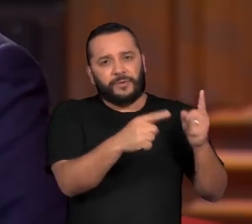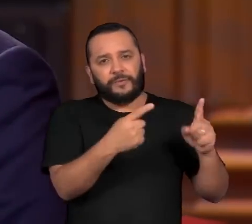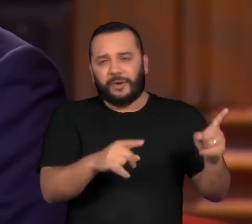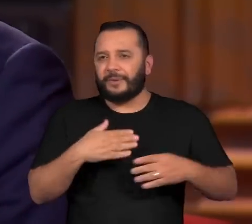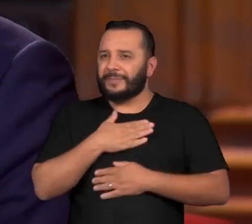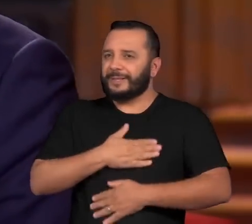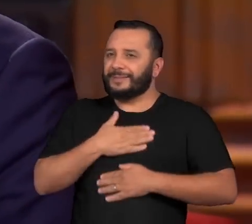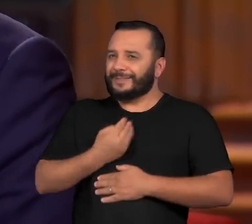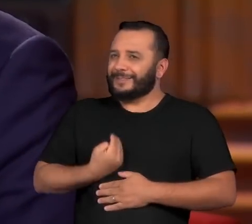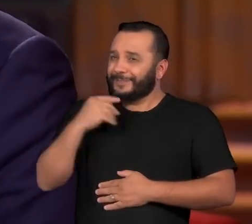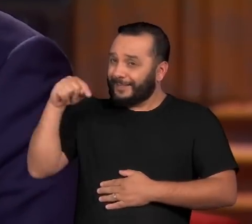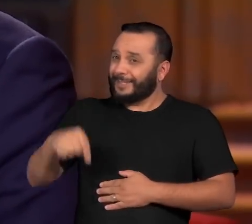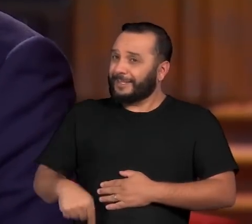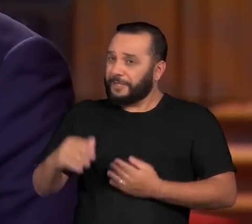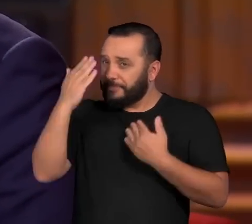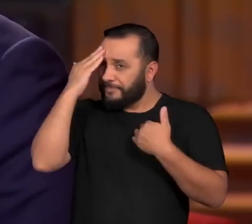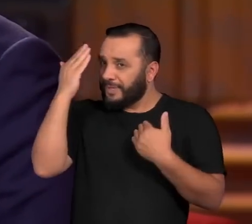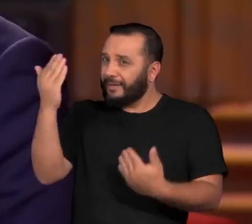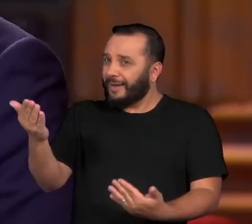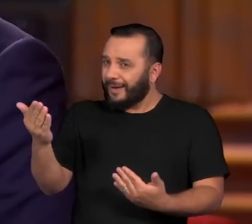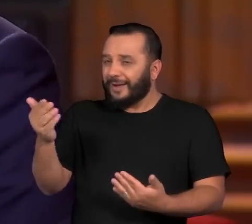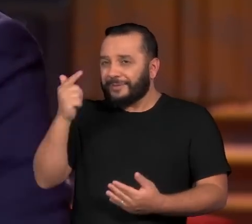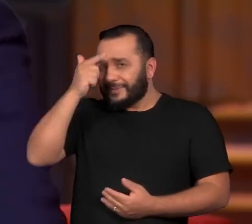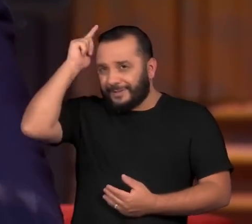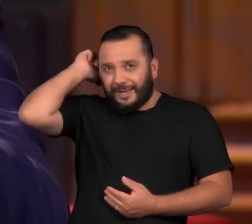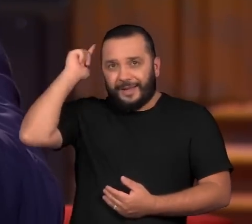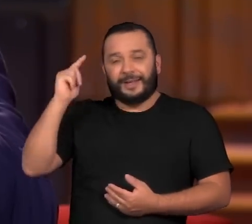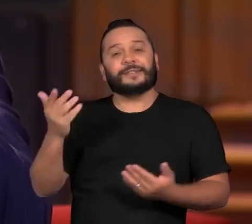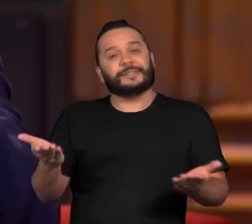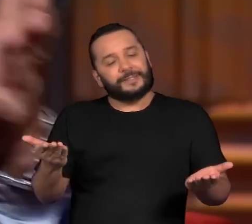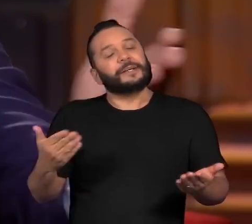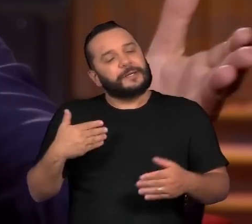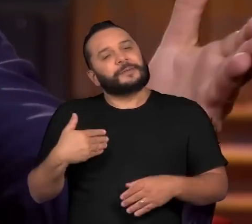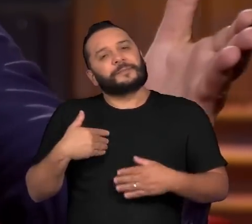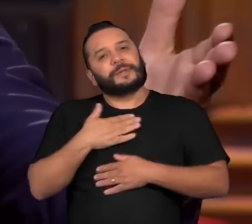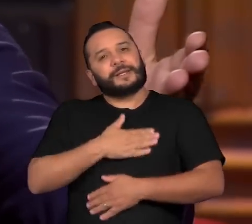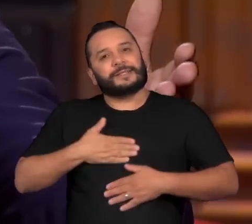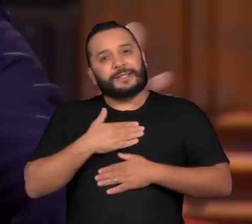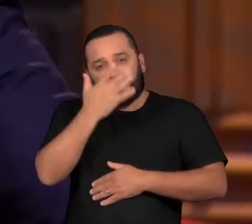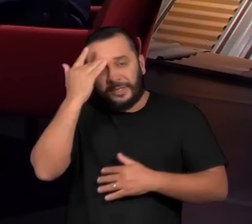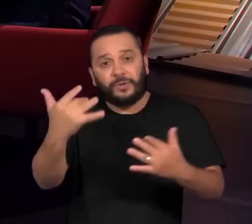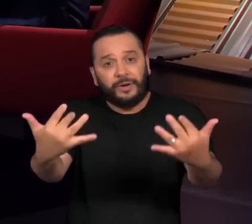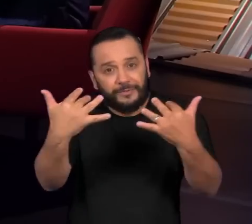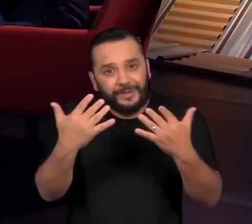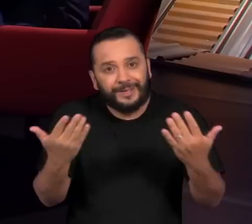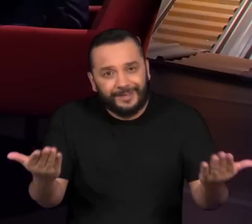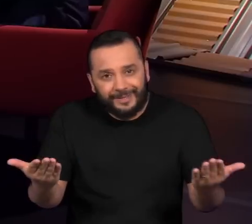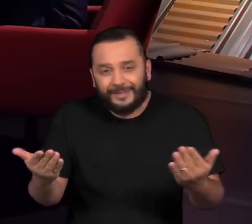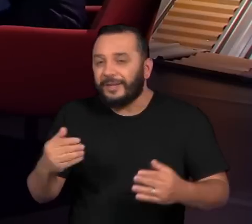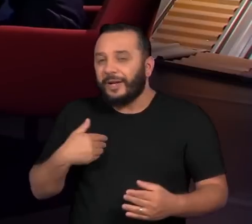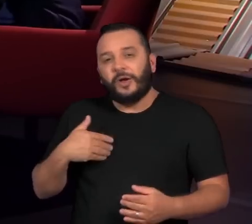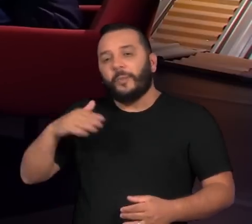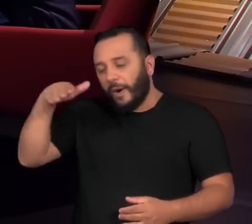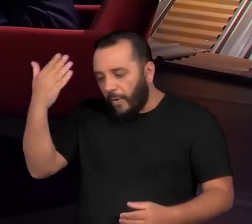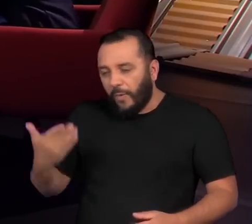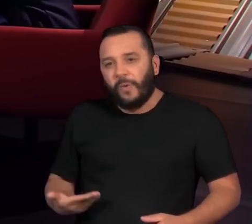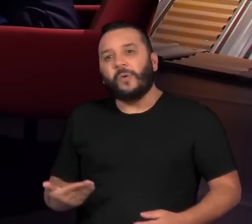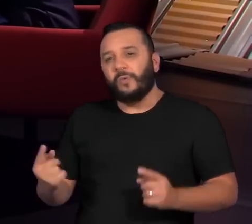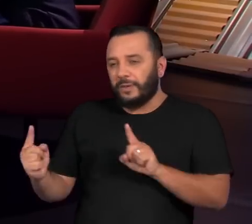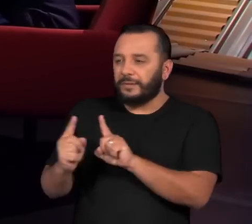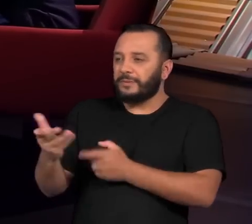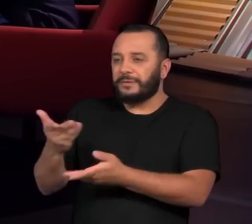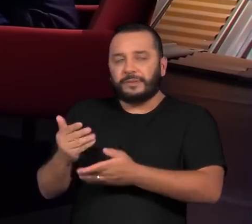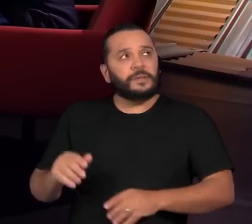estar aqui, muito obrigado, Marcelo Taz, um prazer estar com os seus telespectadores, uma honra dividir esse momento. E que Deus